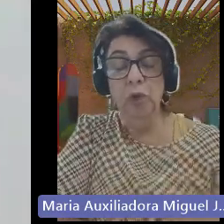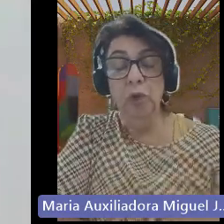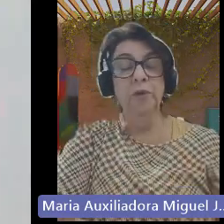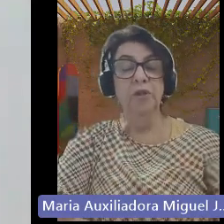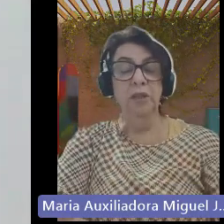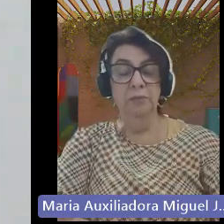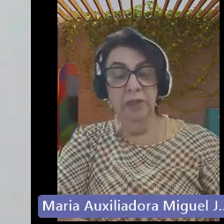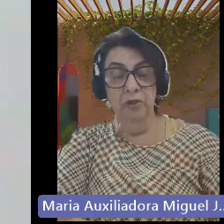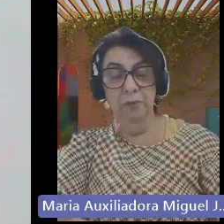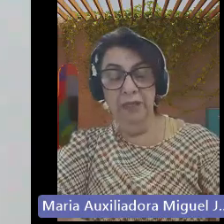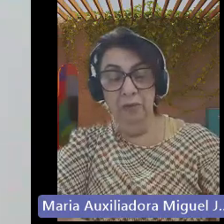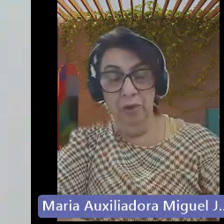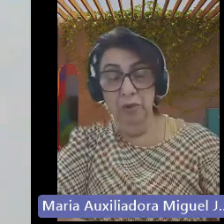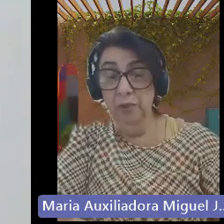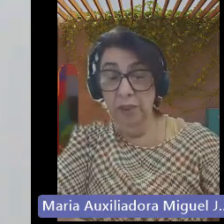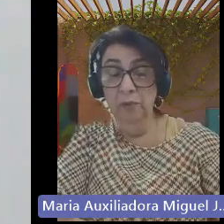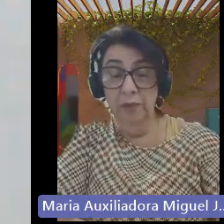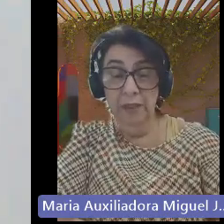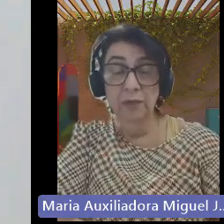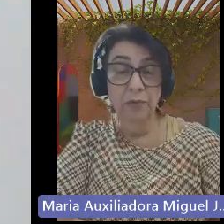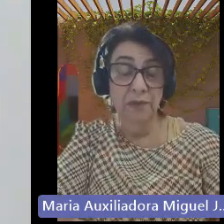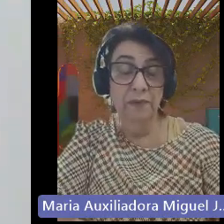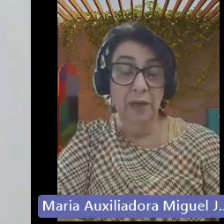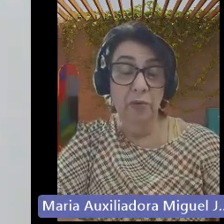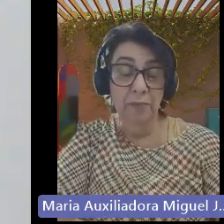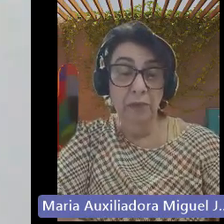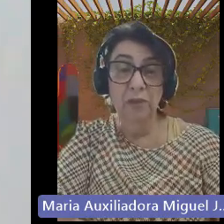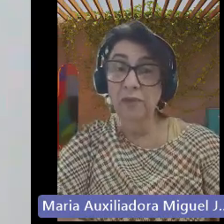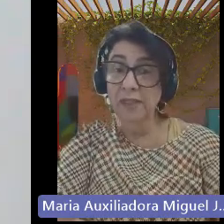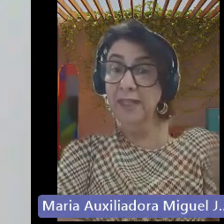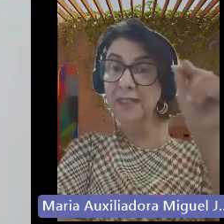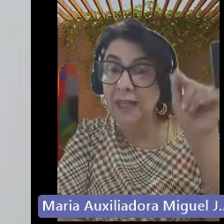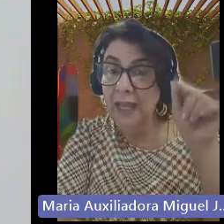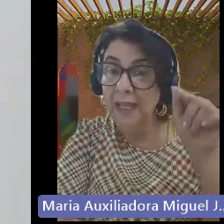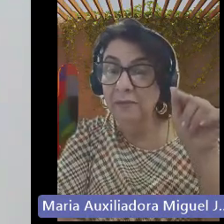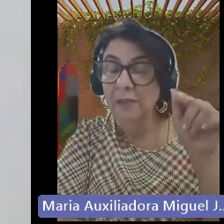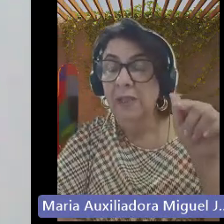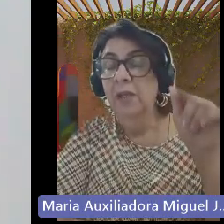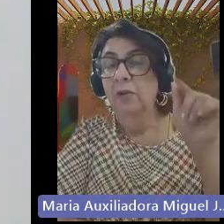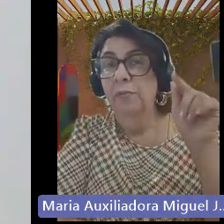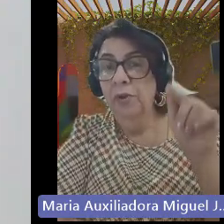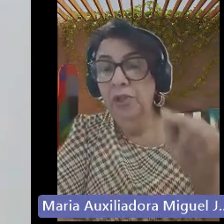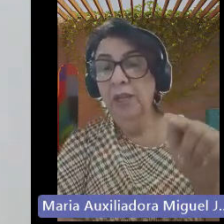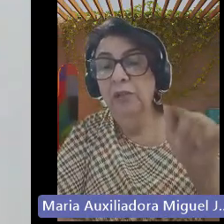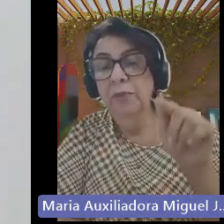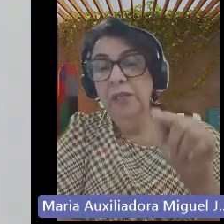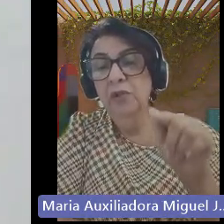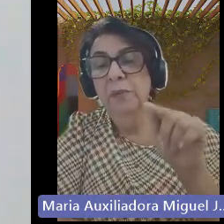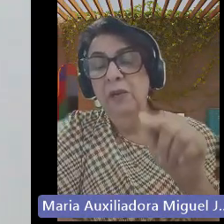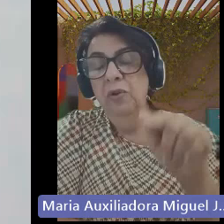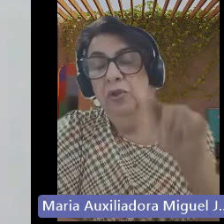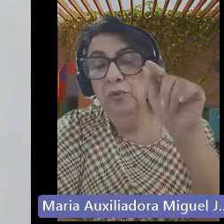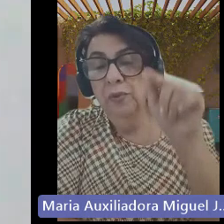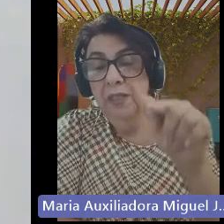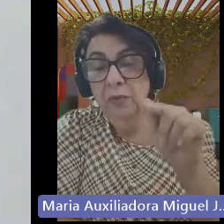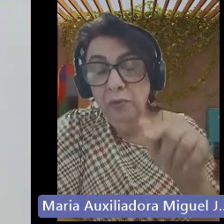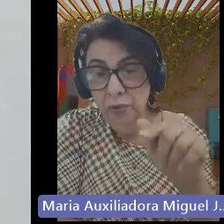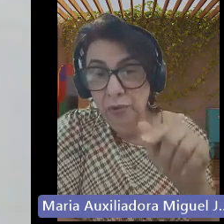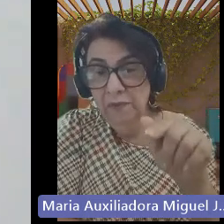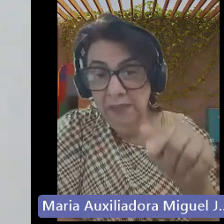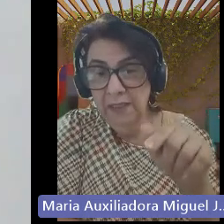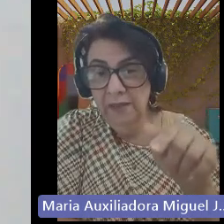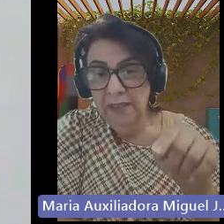político-pedagógico. Todo projeto político-pedagógico, que eu, inclusive, recomendo que vocês leiam o projeto político-pedagógico do